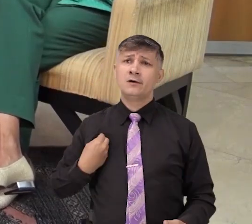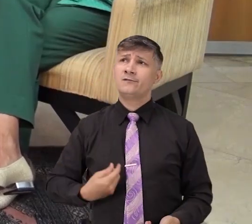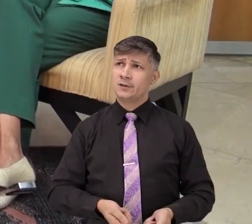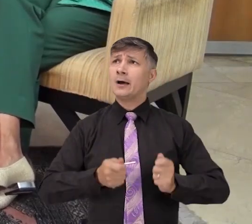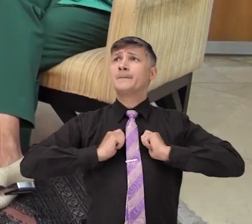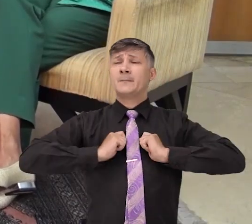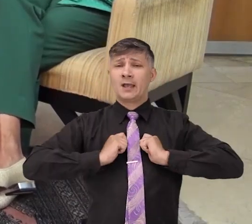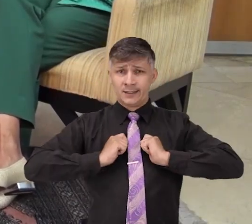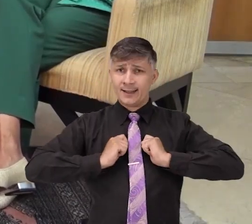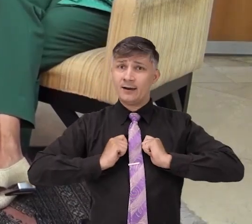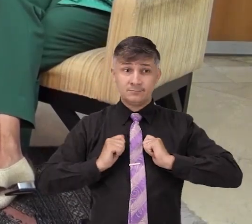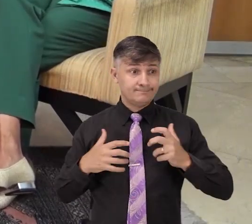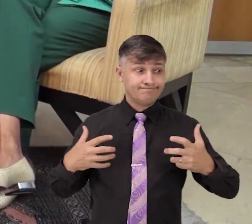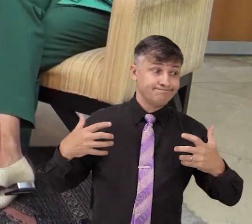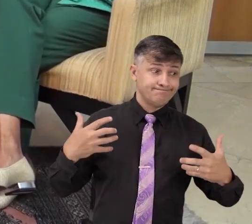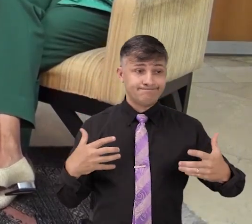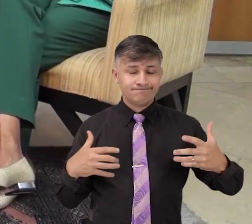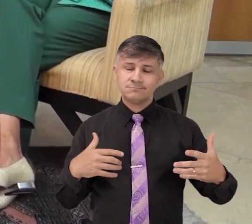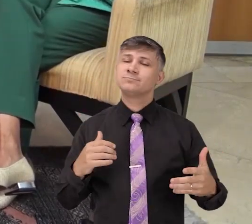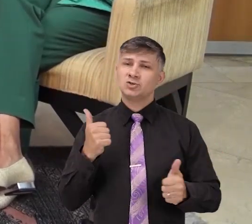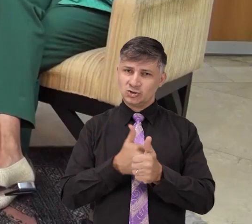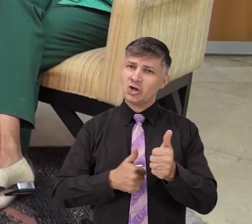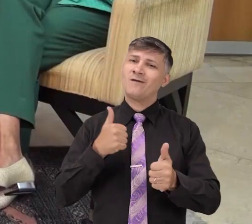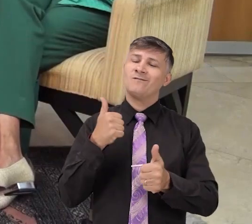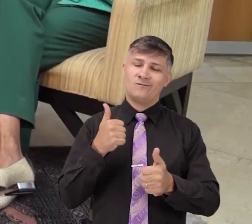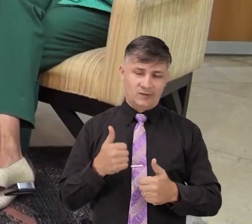que a vida também nos coloca, né?